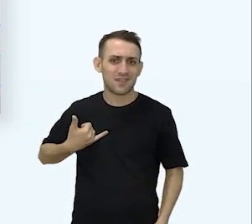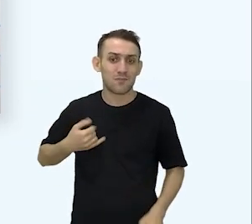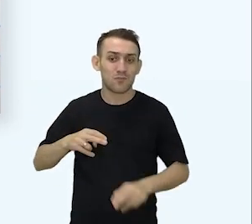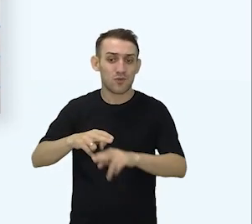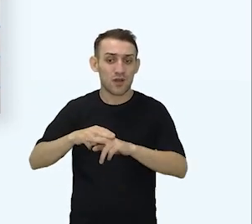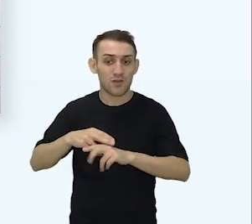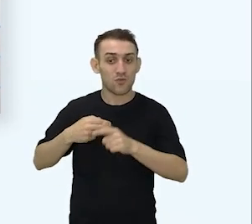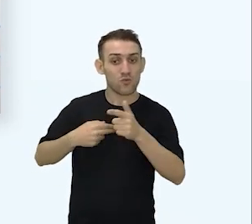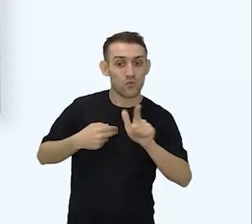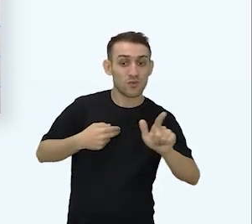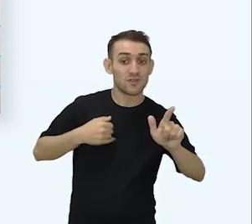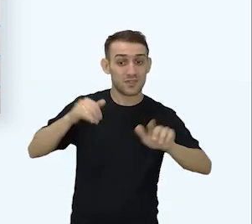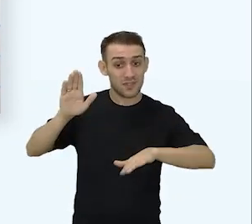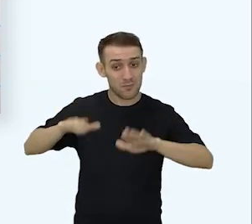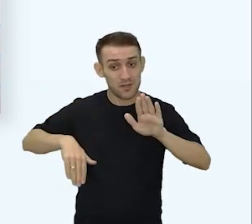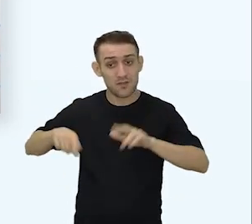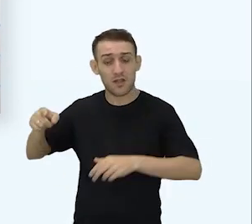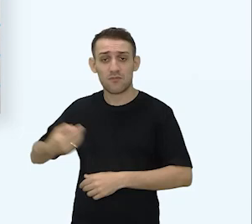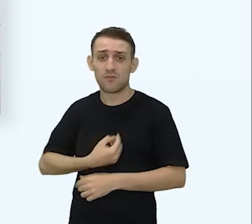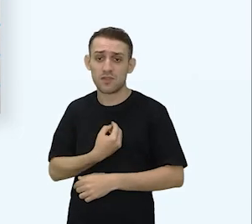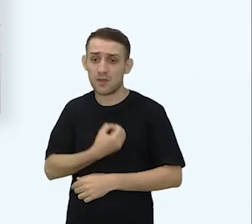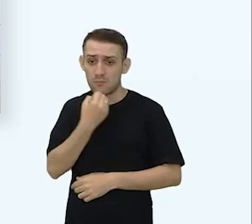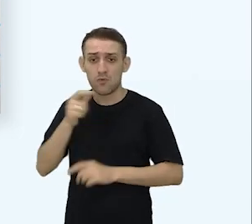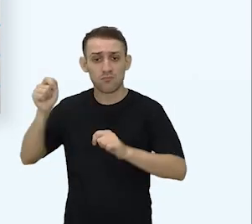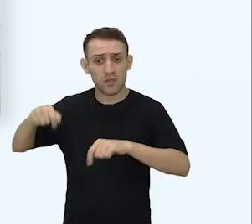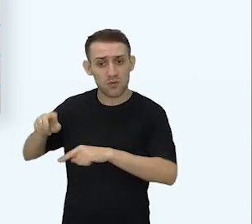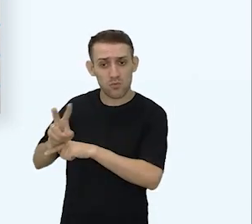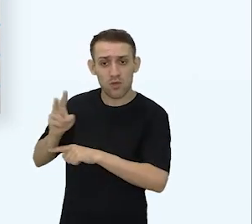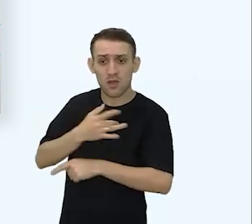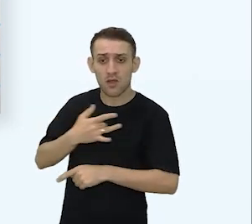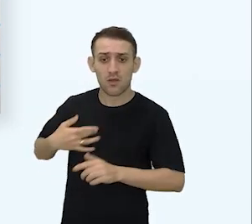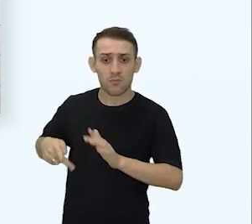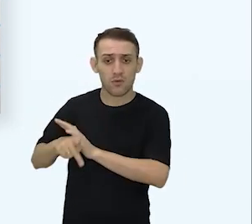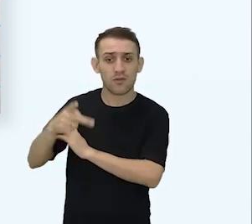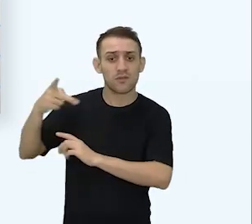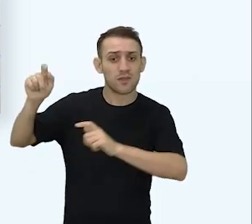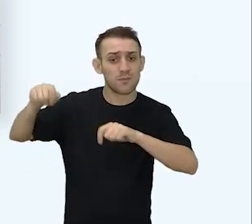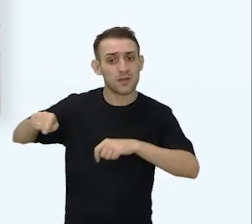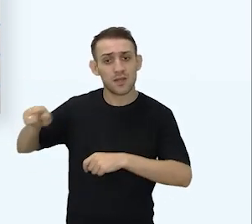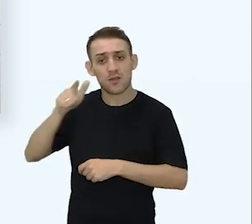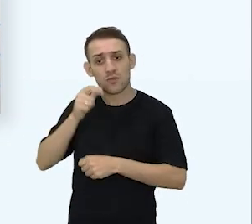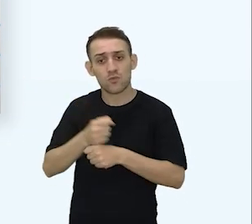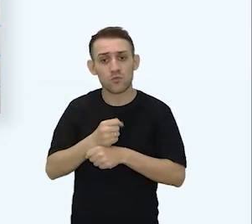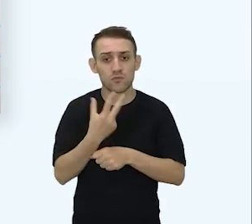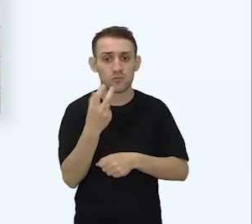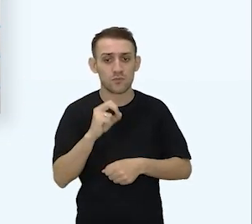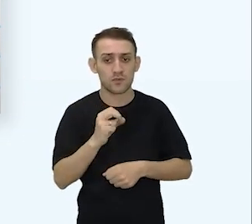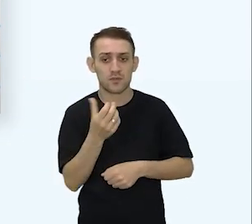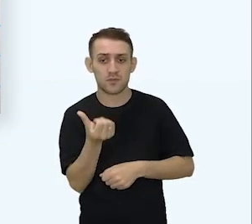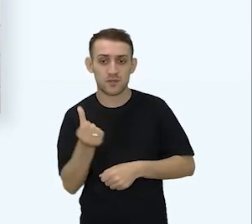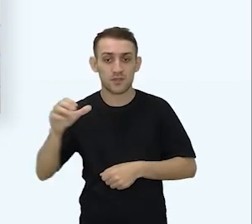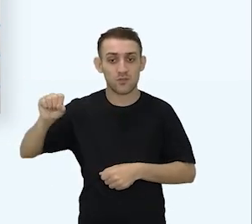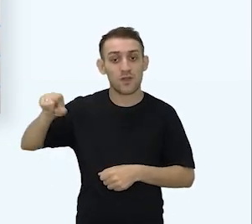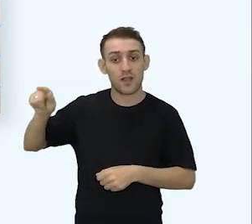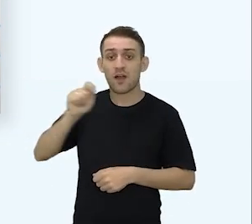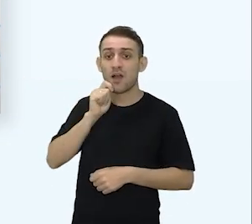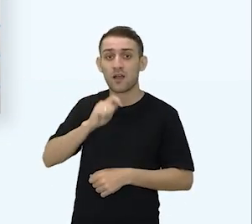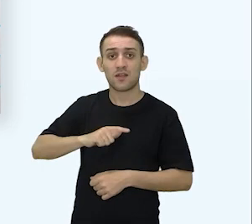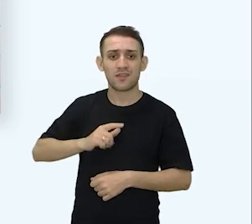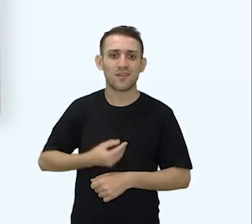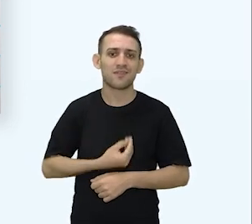outro lado, dependendo de suas condições de vida e cuidados com a saúde, pode ser que em 2069 ela ainda